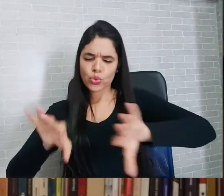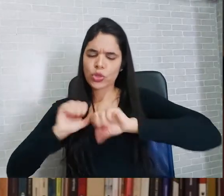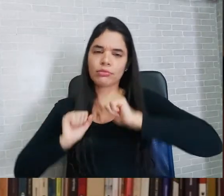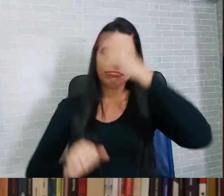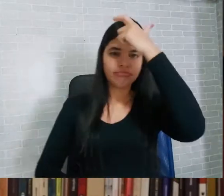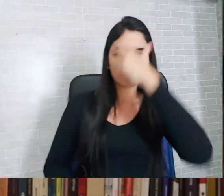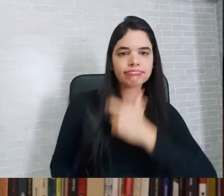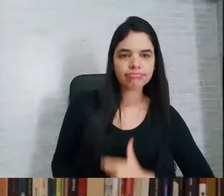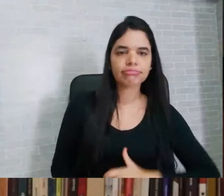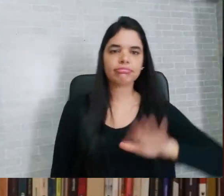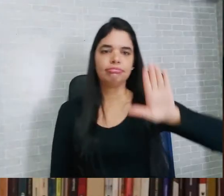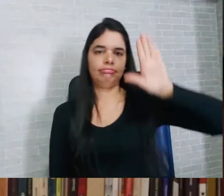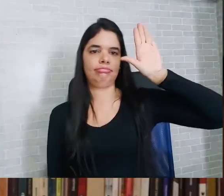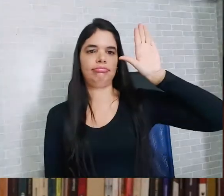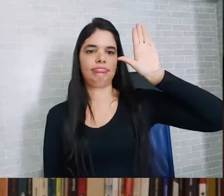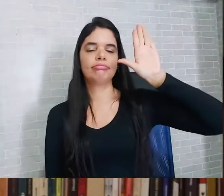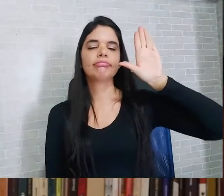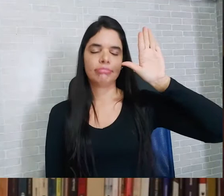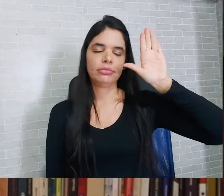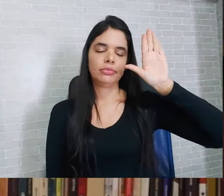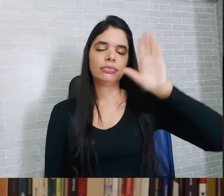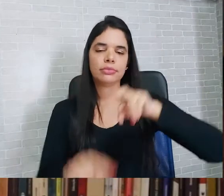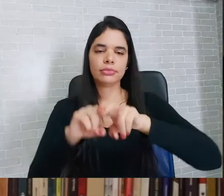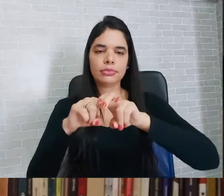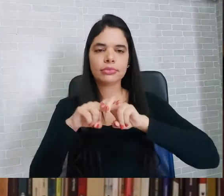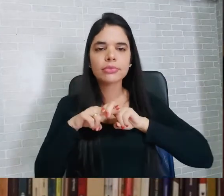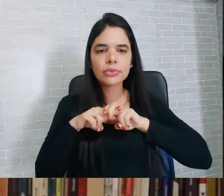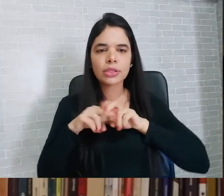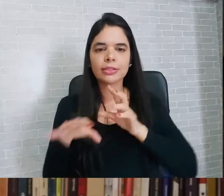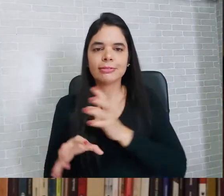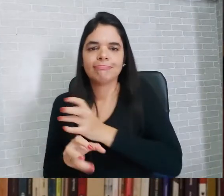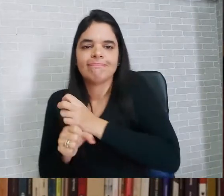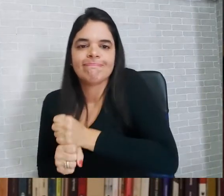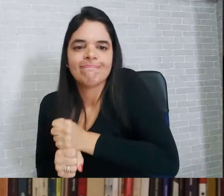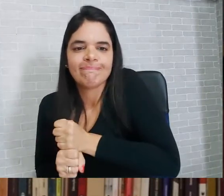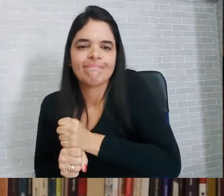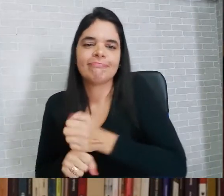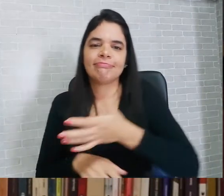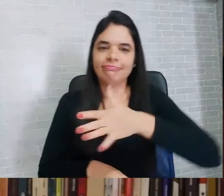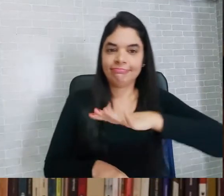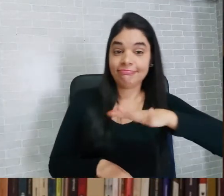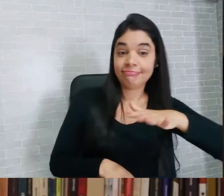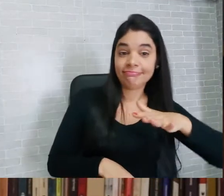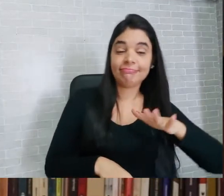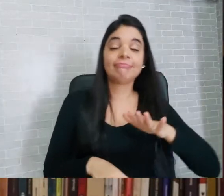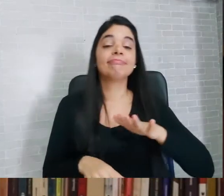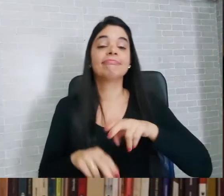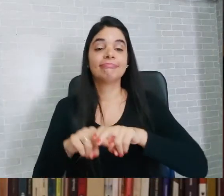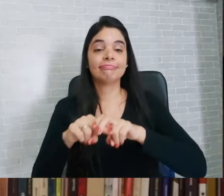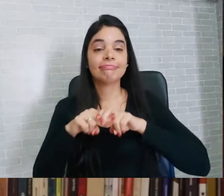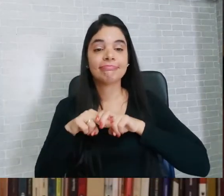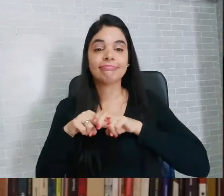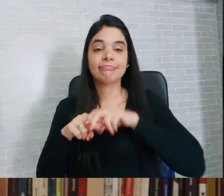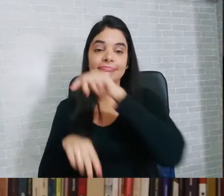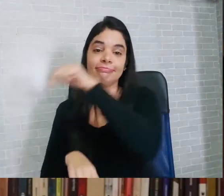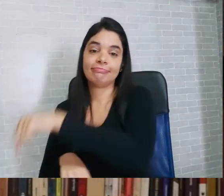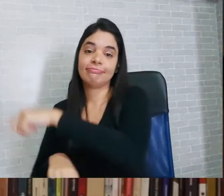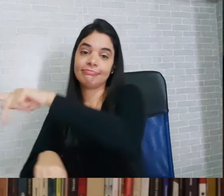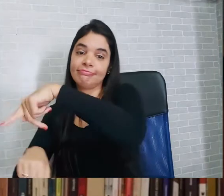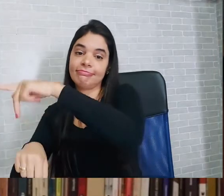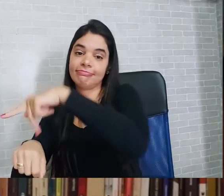se identificam enquanto tais, em razão de seus apegos mais ou menos estreitos com o